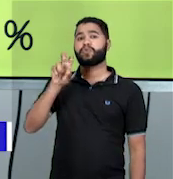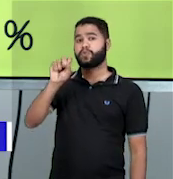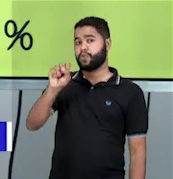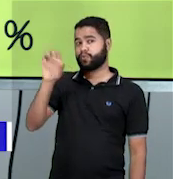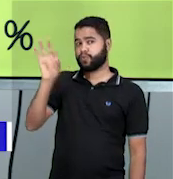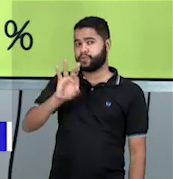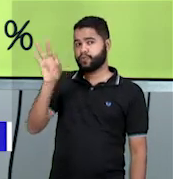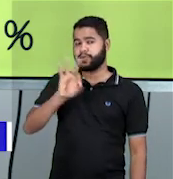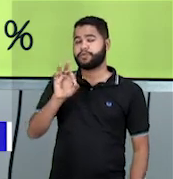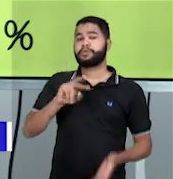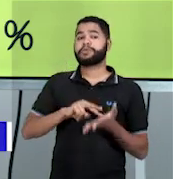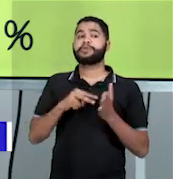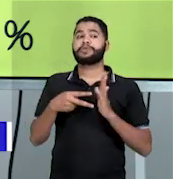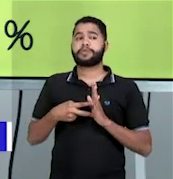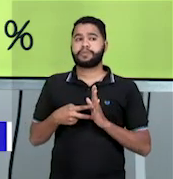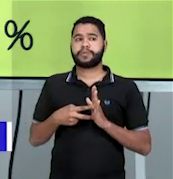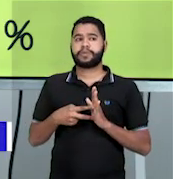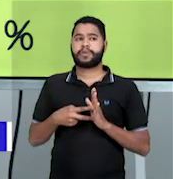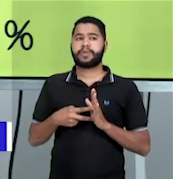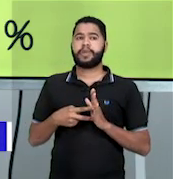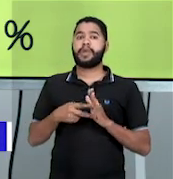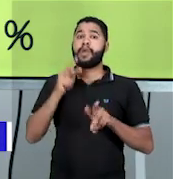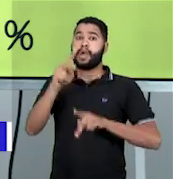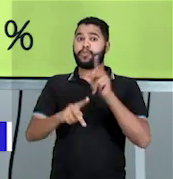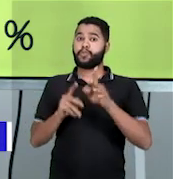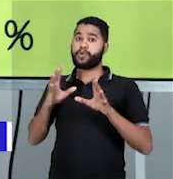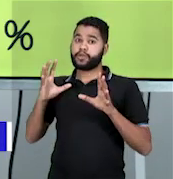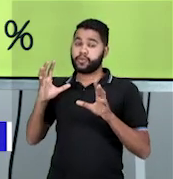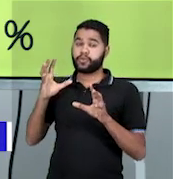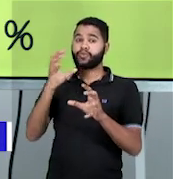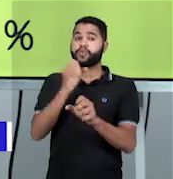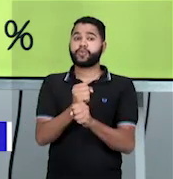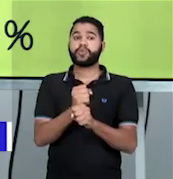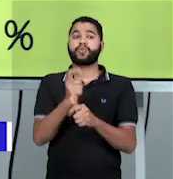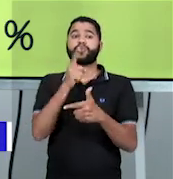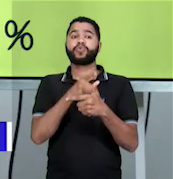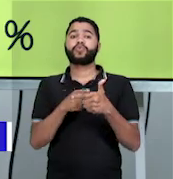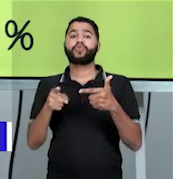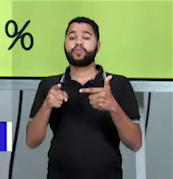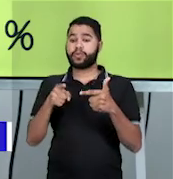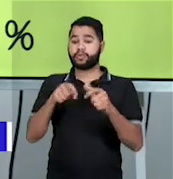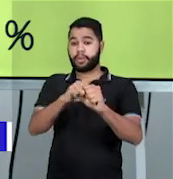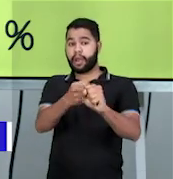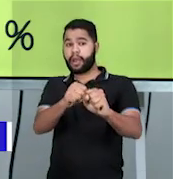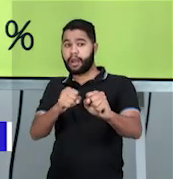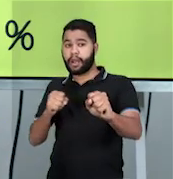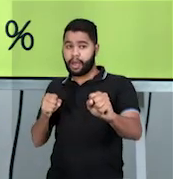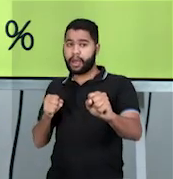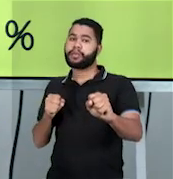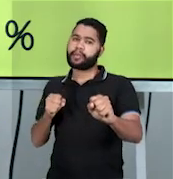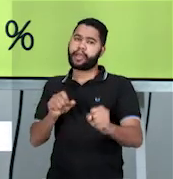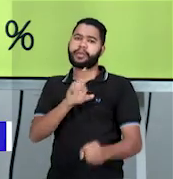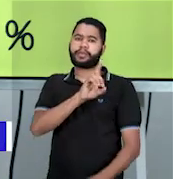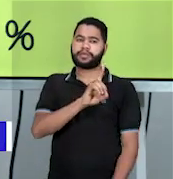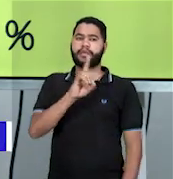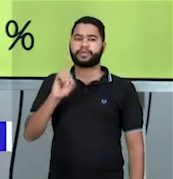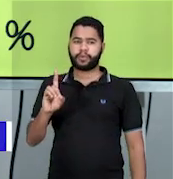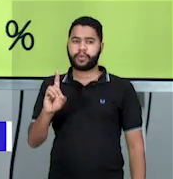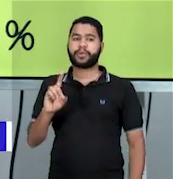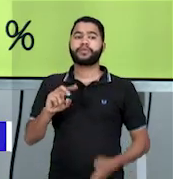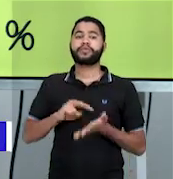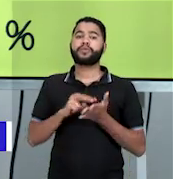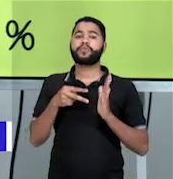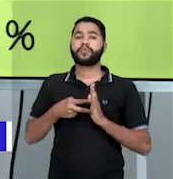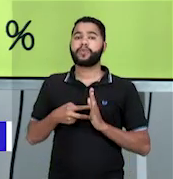2,58%. Isso significa o quê? Pega-se a população total da região e divide pela área e você tem a densidade demográfica. Significa o